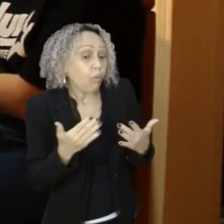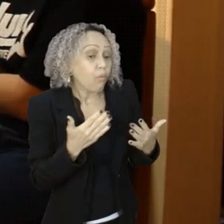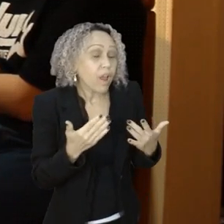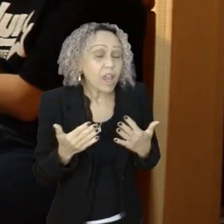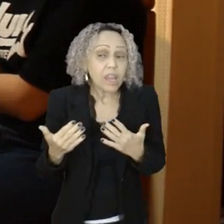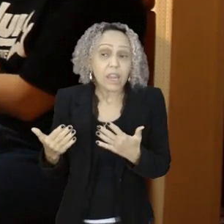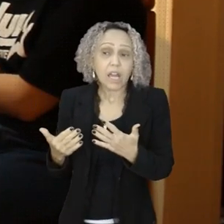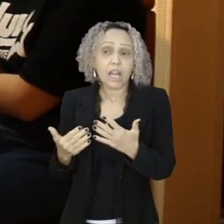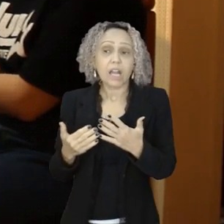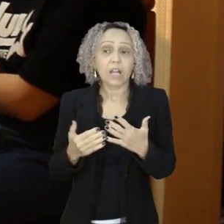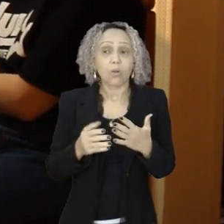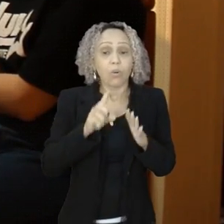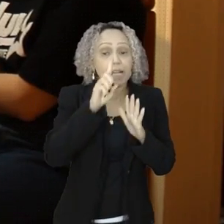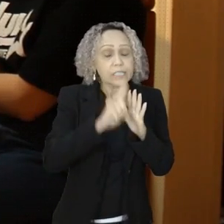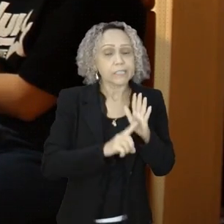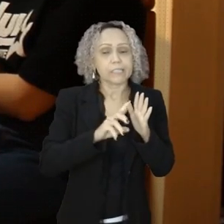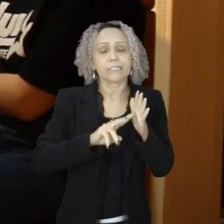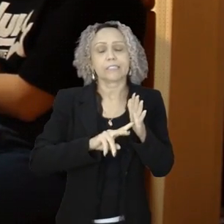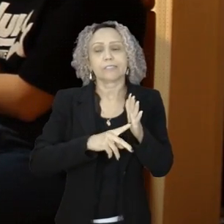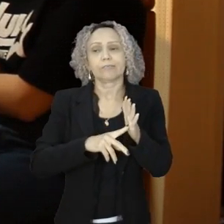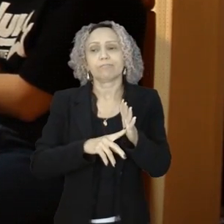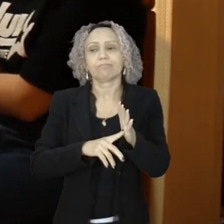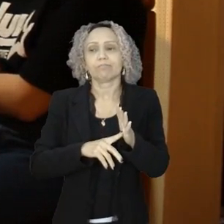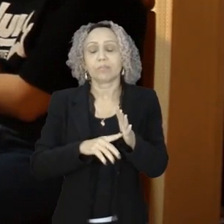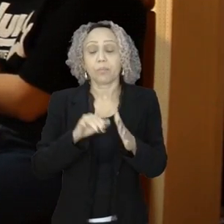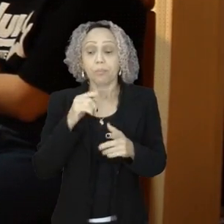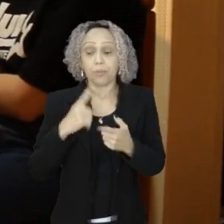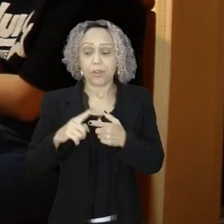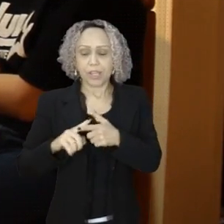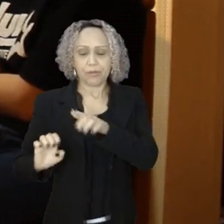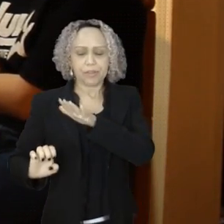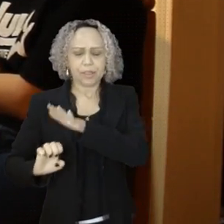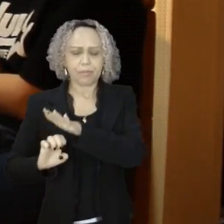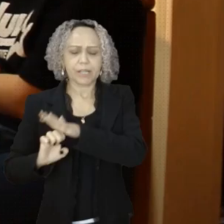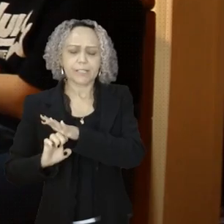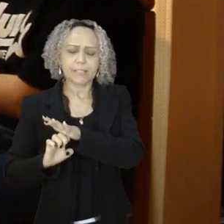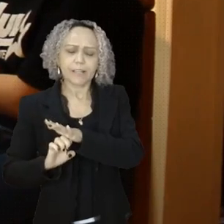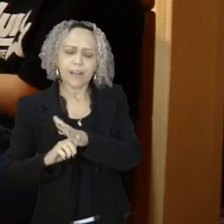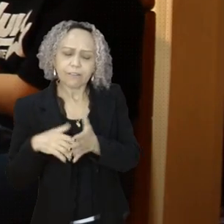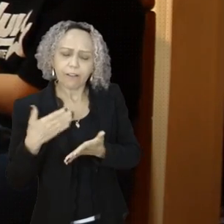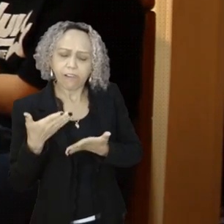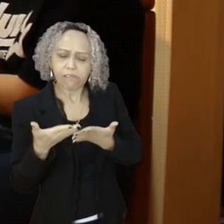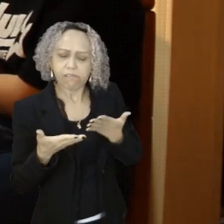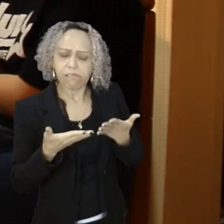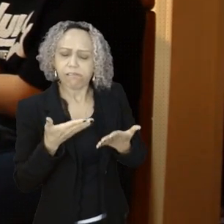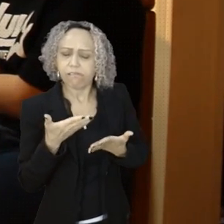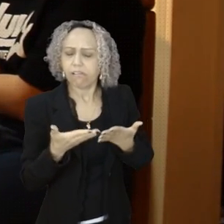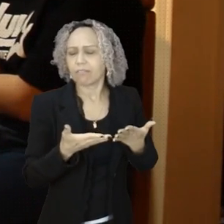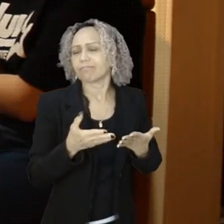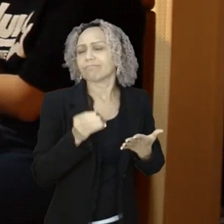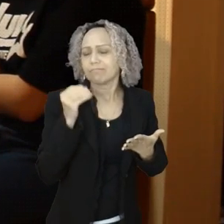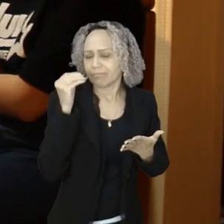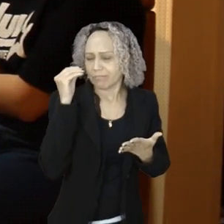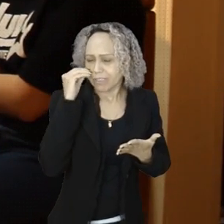não éramos oposição a isso, nós tínhamos uma visão contra, inclusive, o imposto sindical. Nós era pelo fim do imposto sindical.